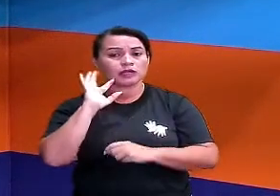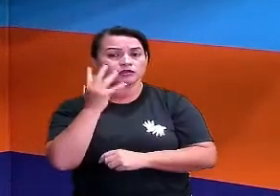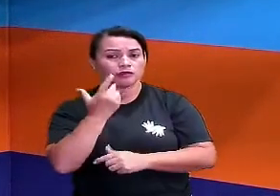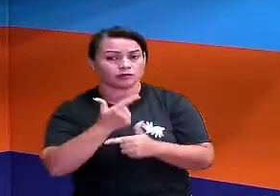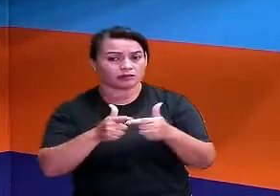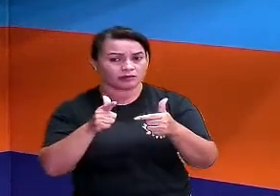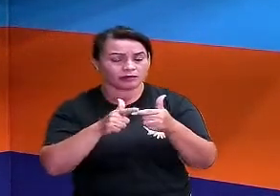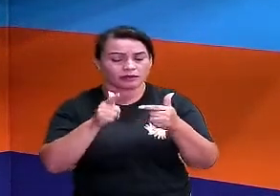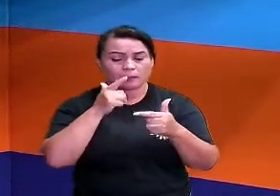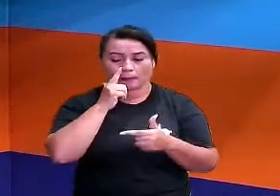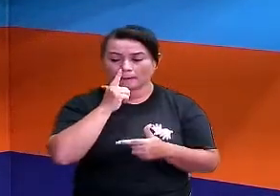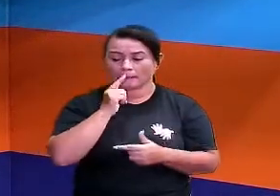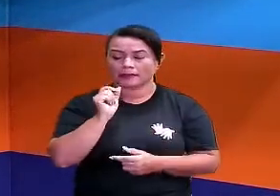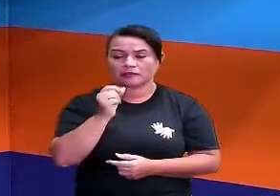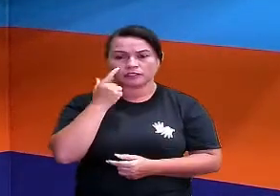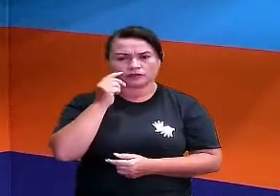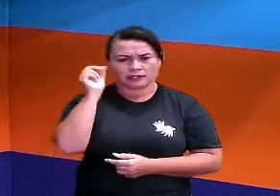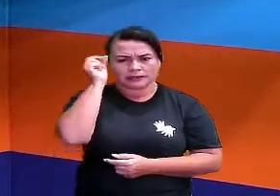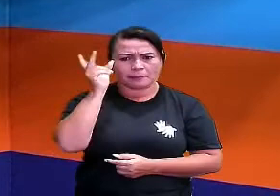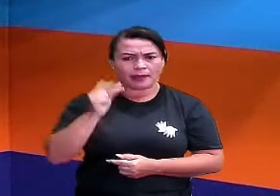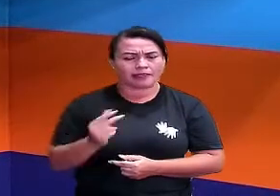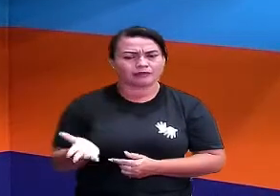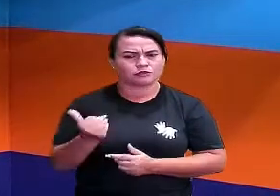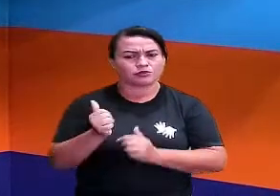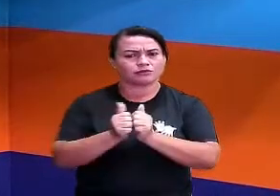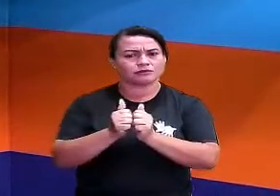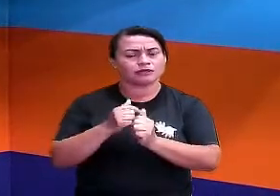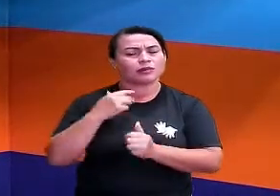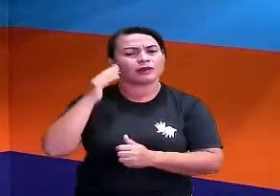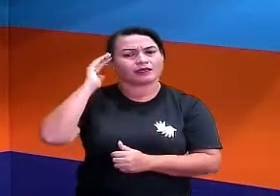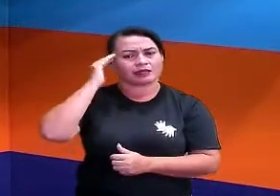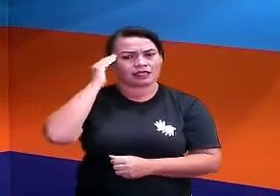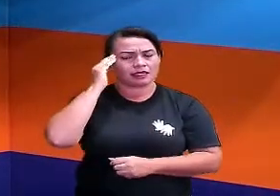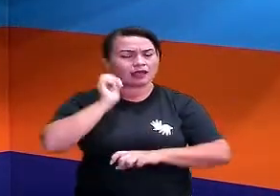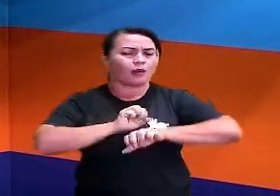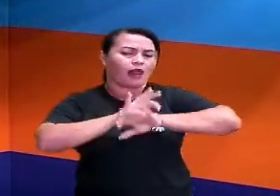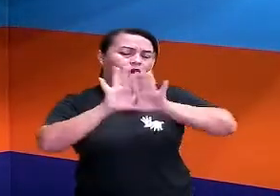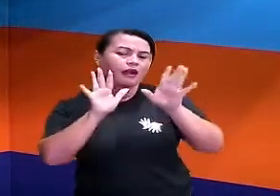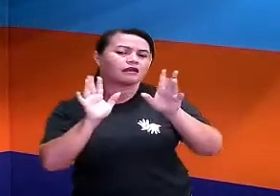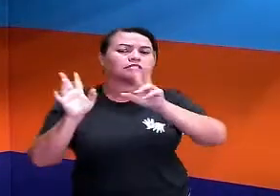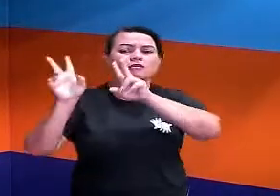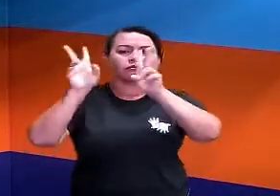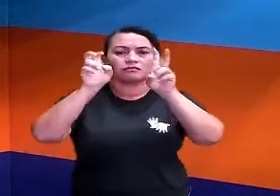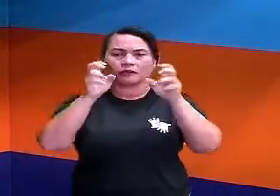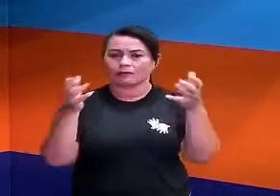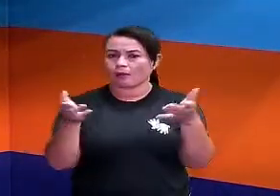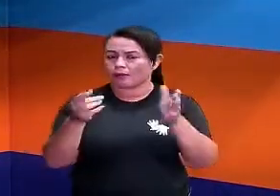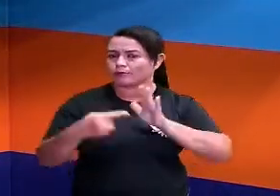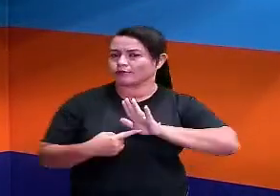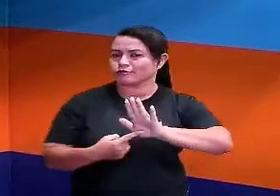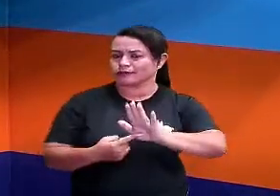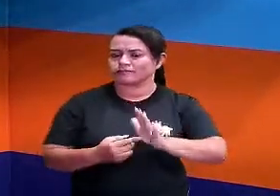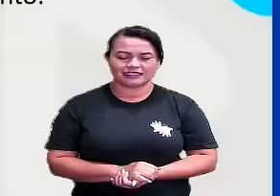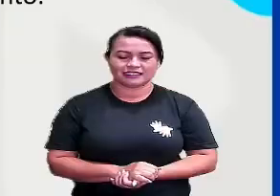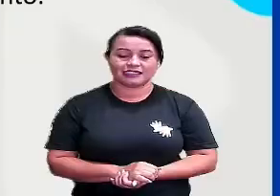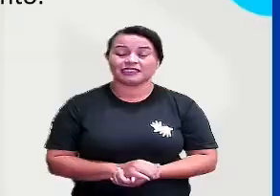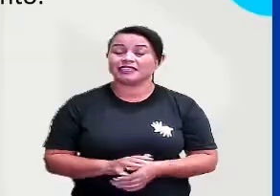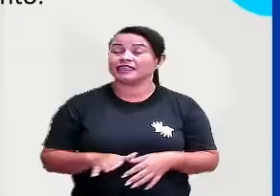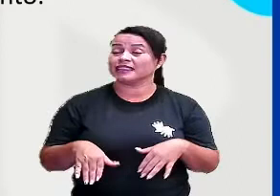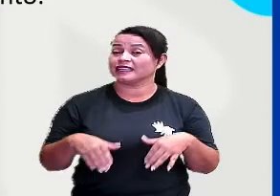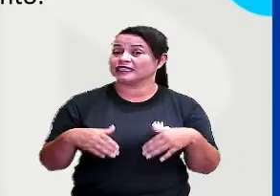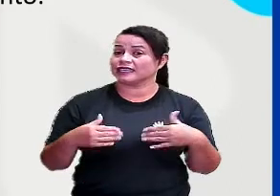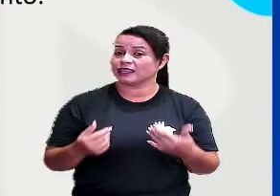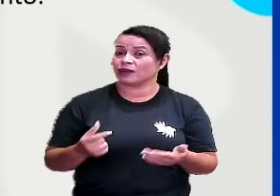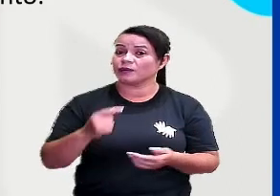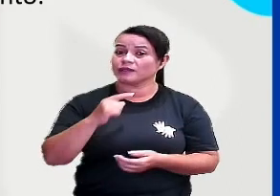o problema. Então, se liga, vem comigo compreender um pouco mais sobre o tema que a gente vai trabalhar aqui hoje. Então, entre